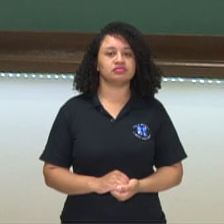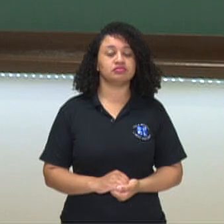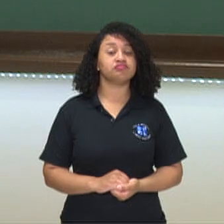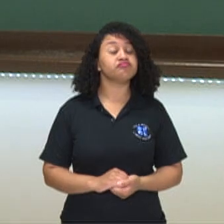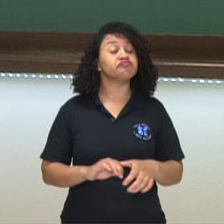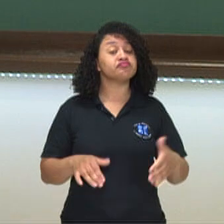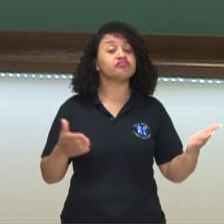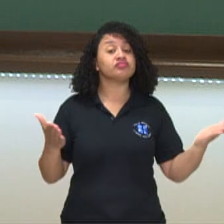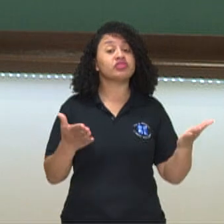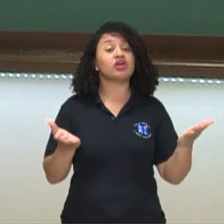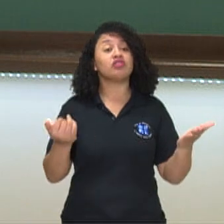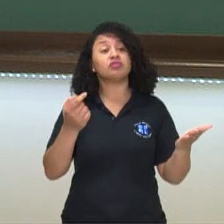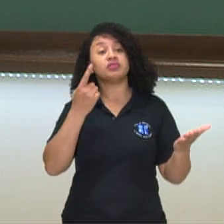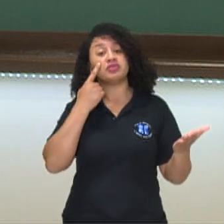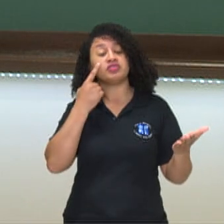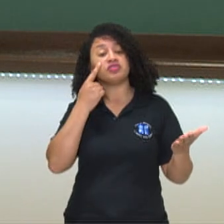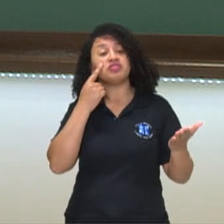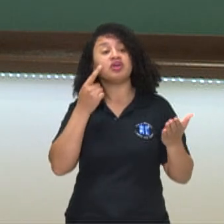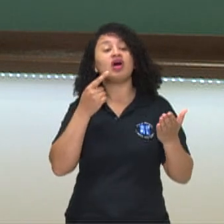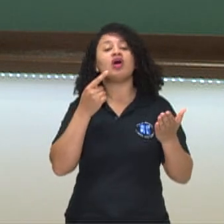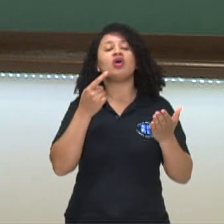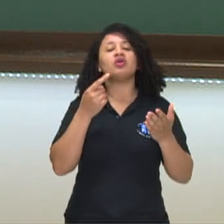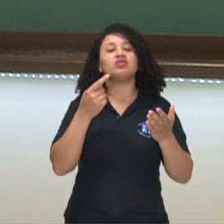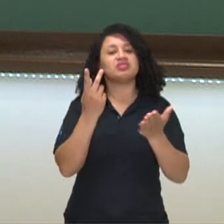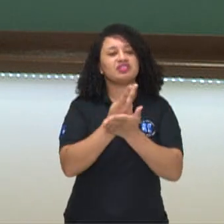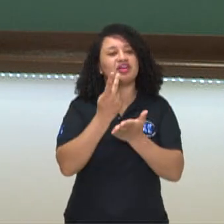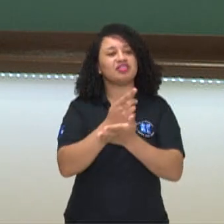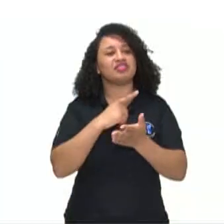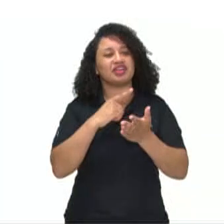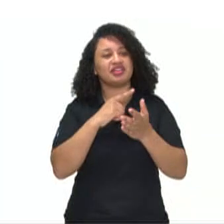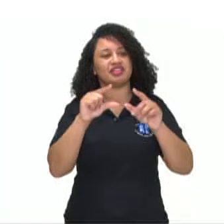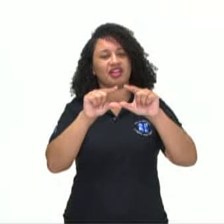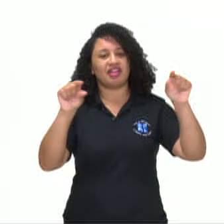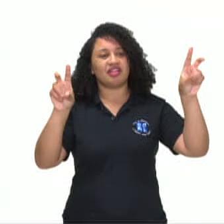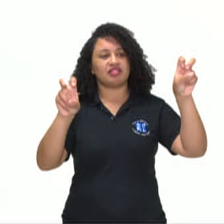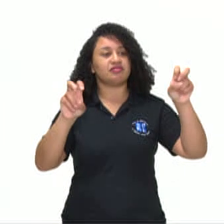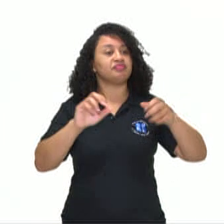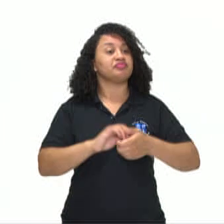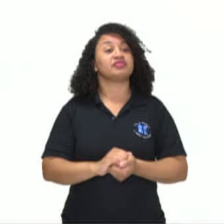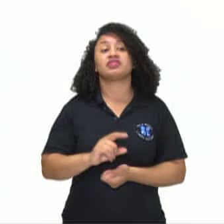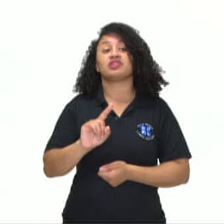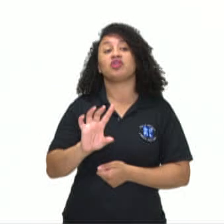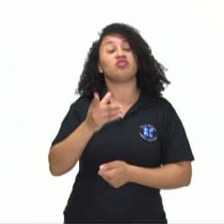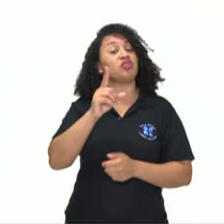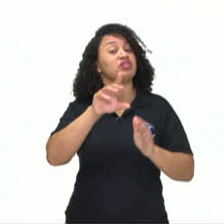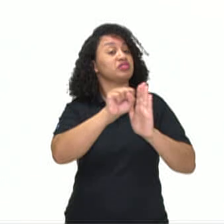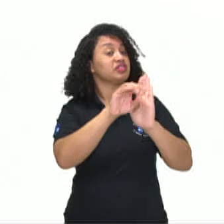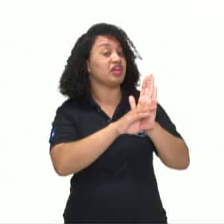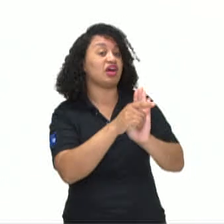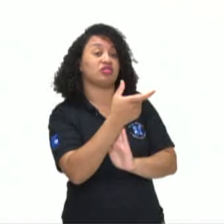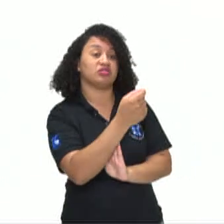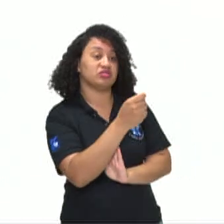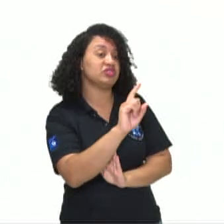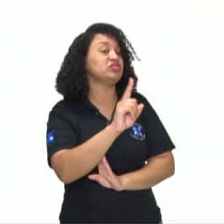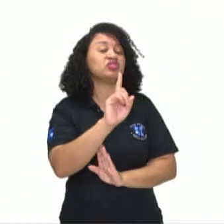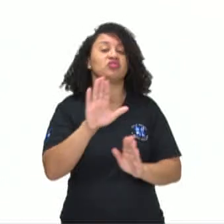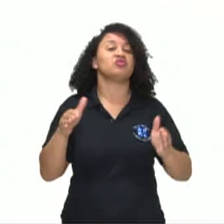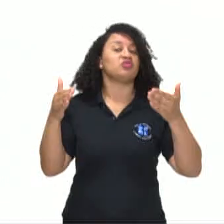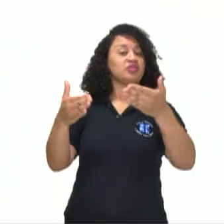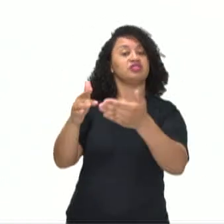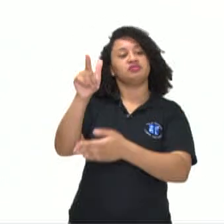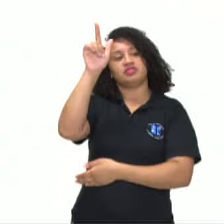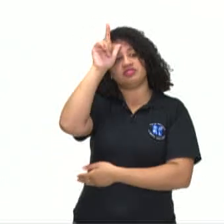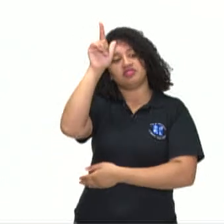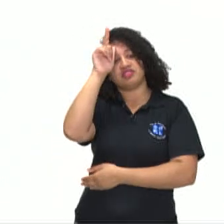Galera, vamos então aqui olhar os erros da nossa frase, né? Então, não foi no século XX, não foi exclusivo na